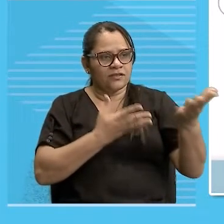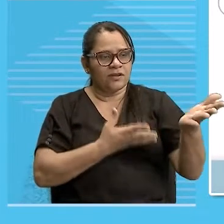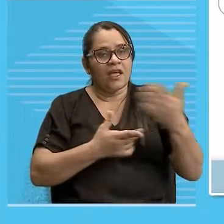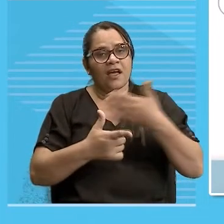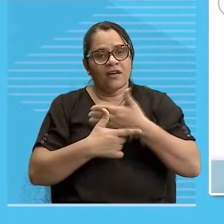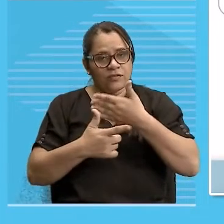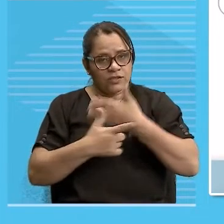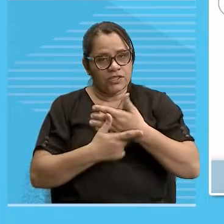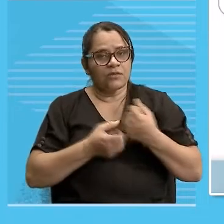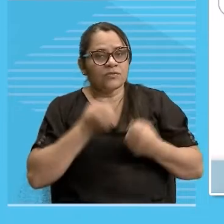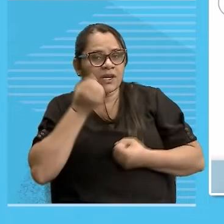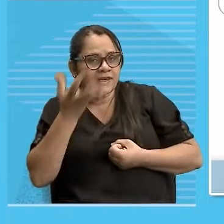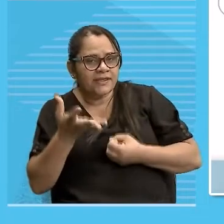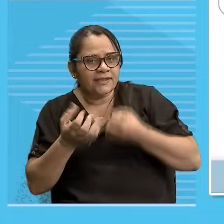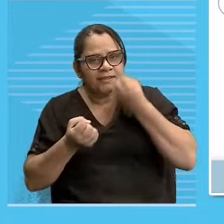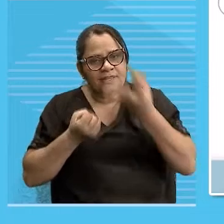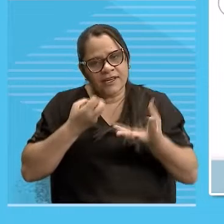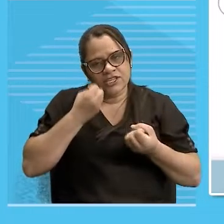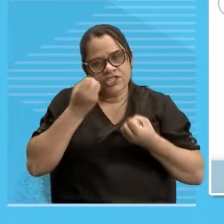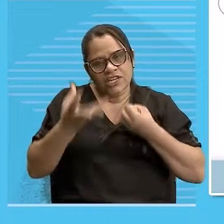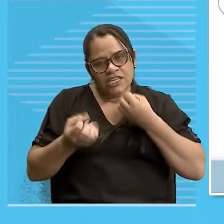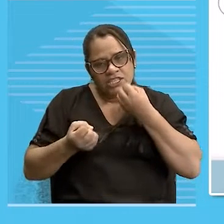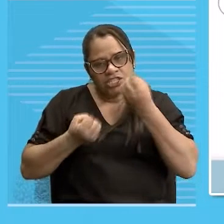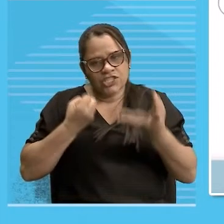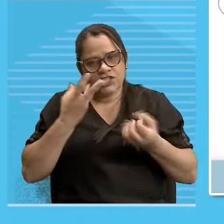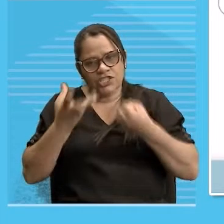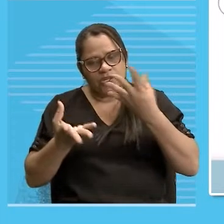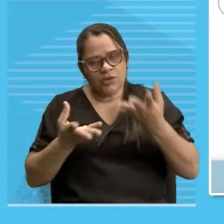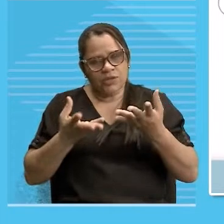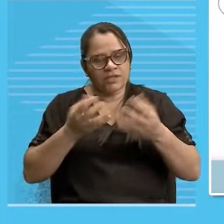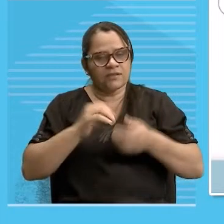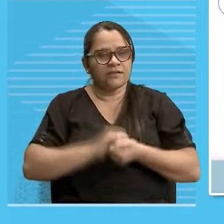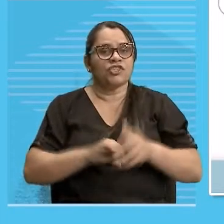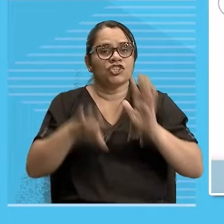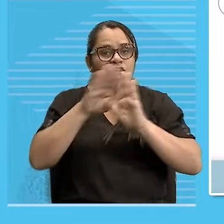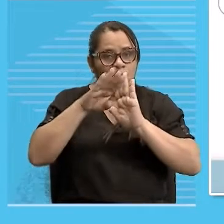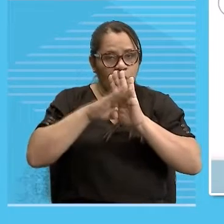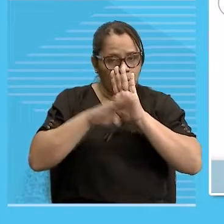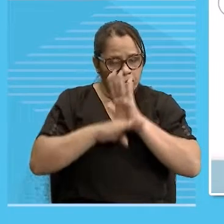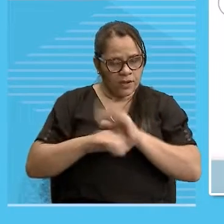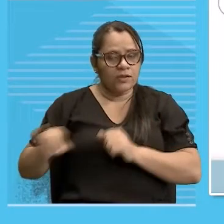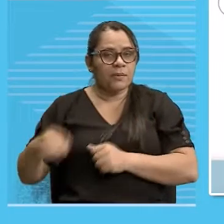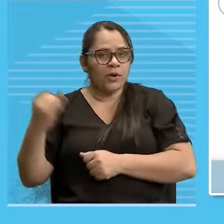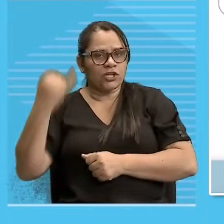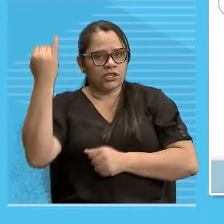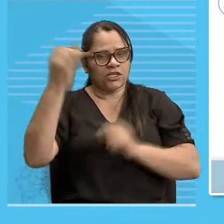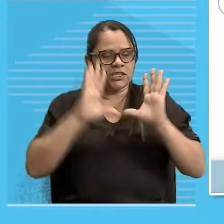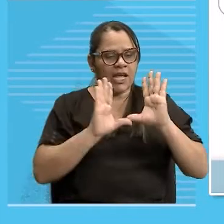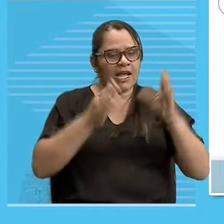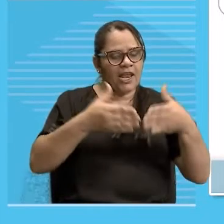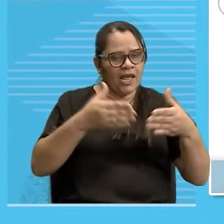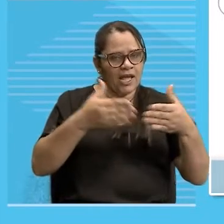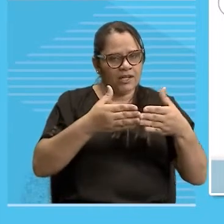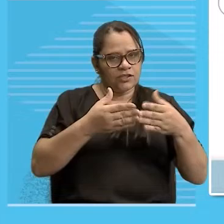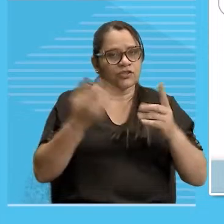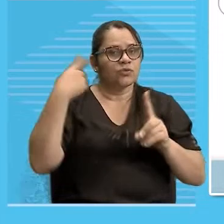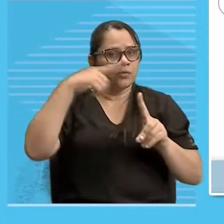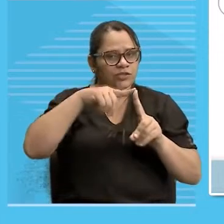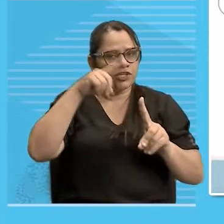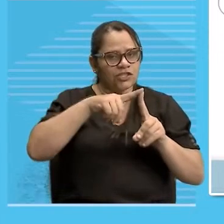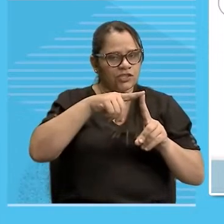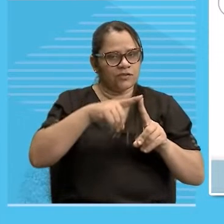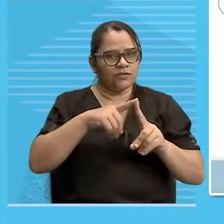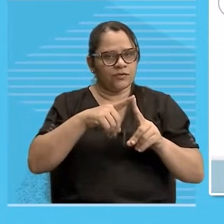beleza, querido estudante? Tópicos relevantíssimos sobre essa classe. Do ponto de vista semântico, ou